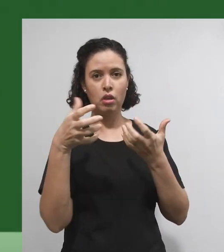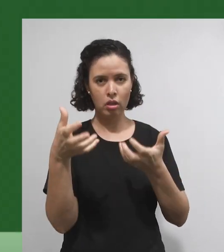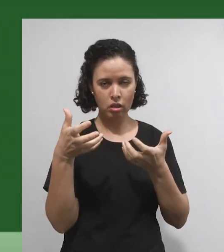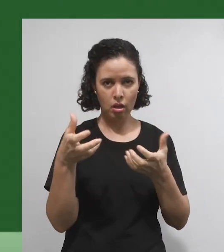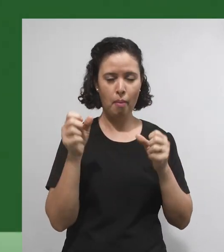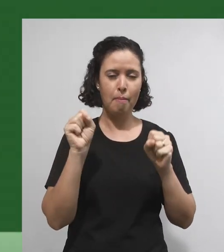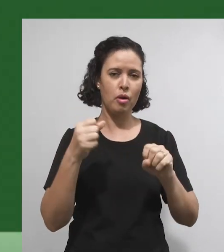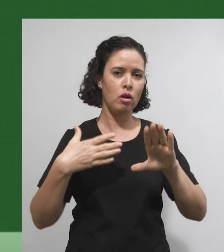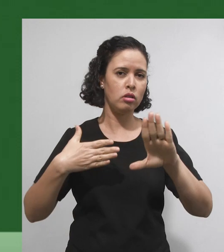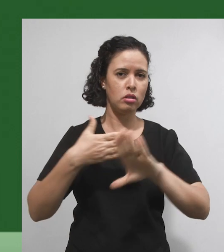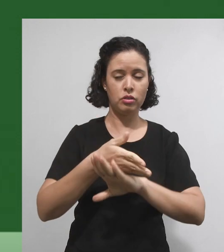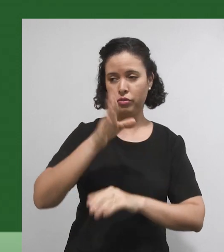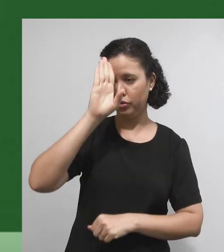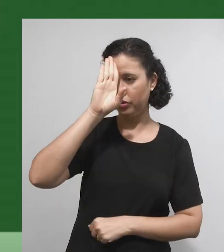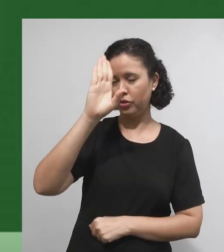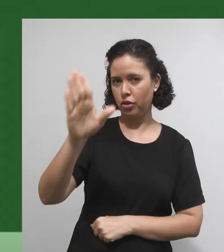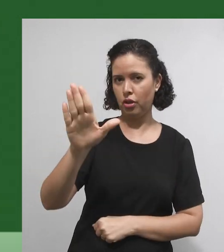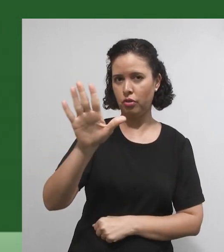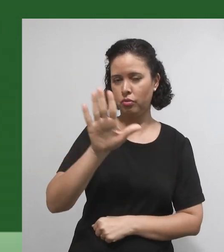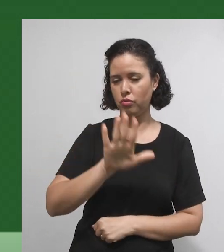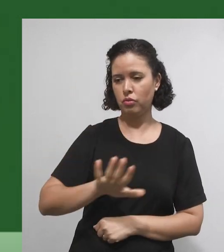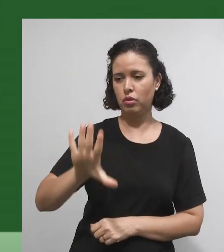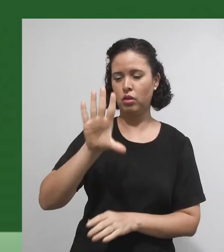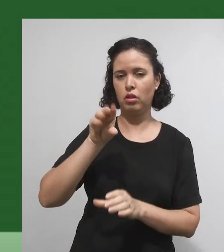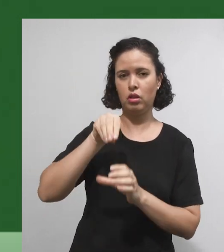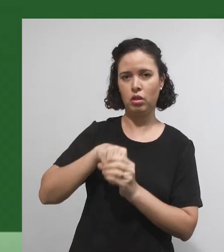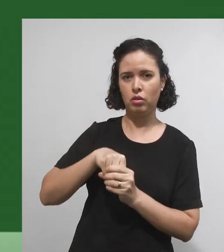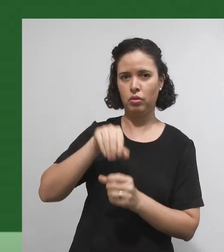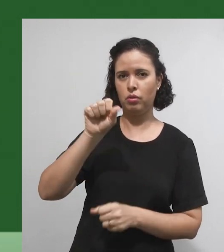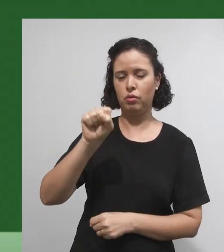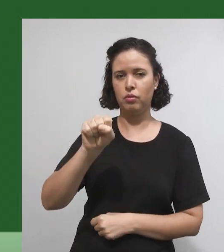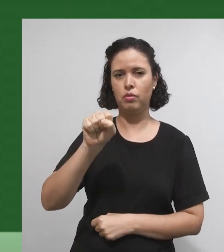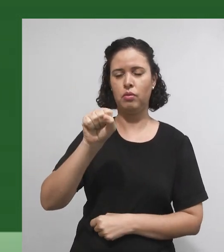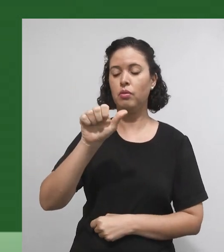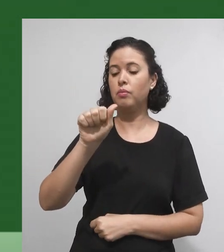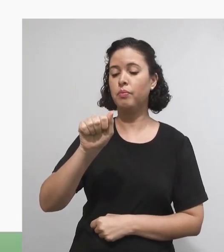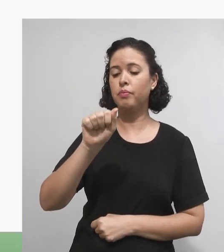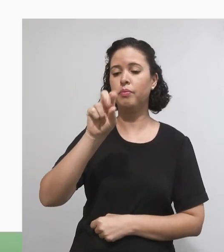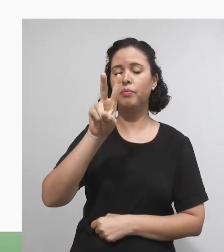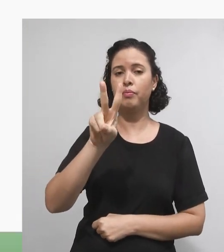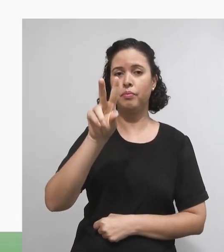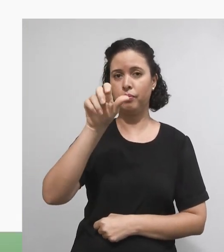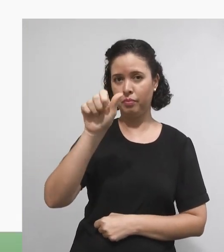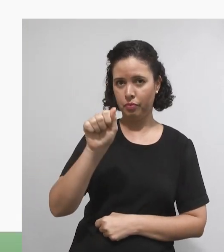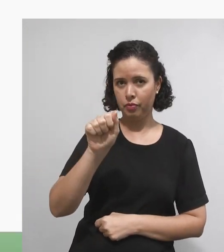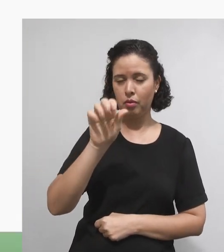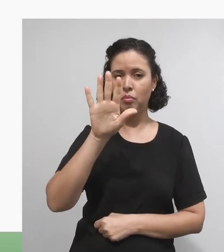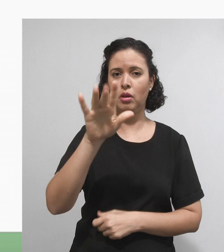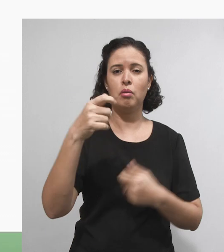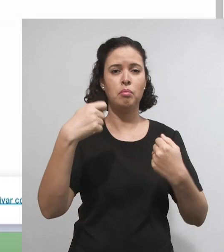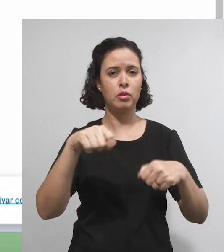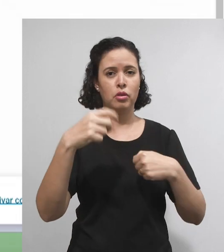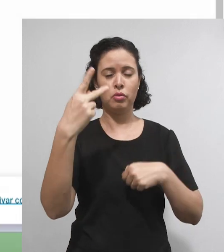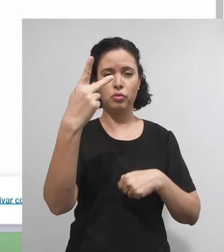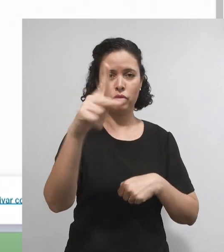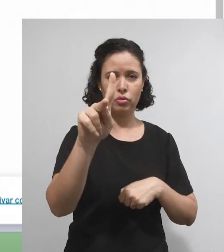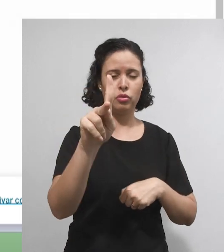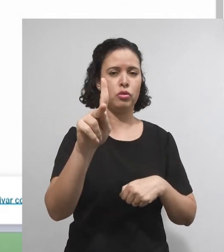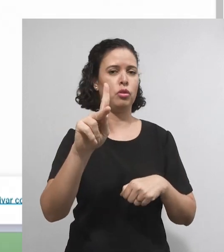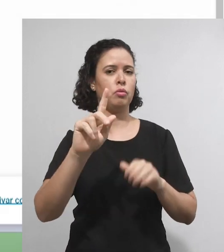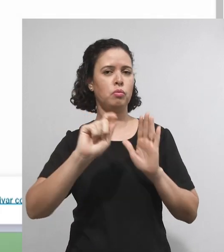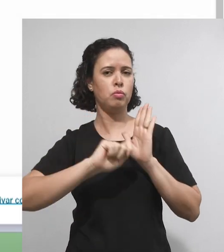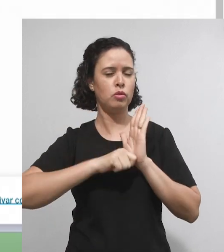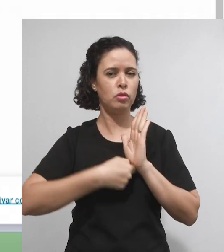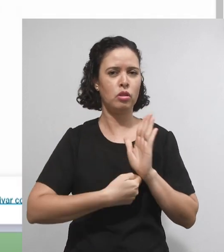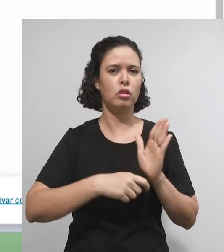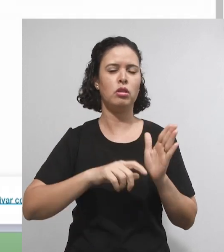quiser, você pode acessar direto pelo ambiente virtual, mas de toda forma você tem que estar logado